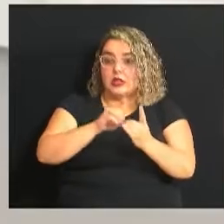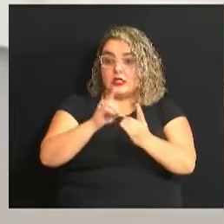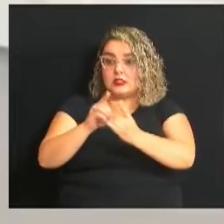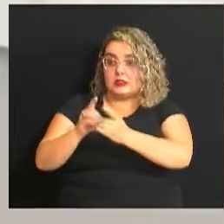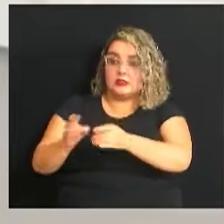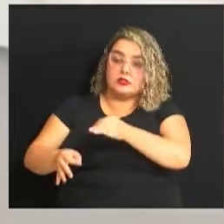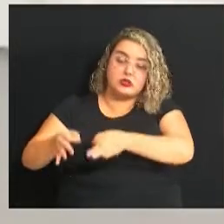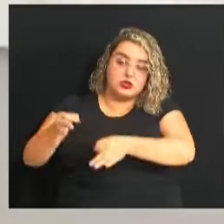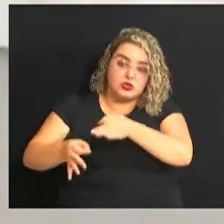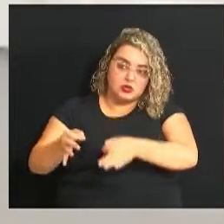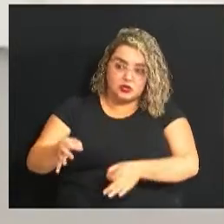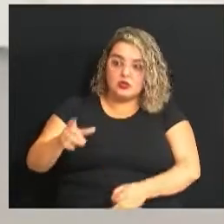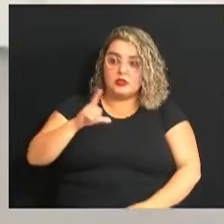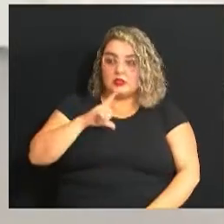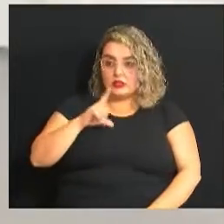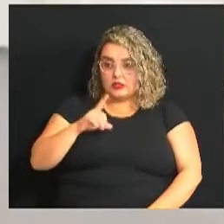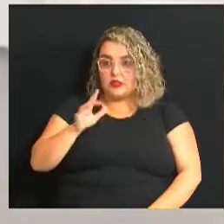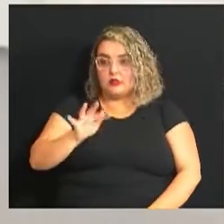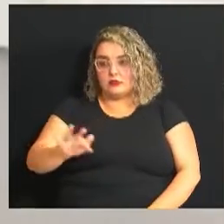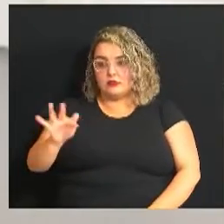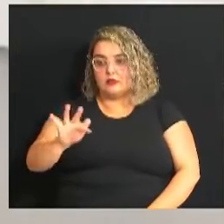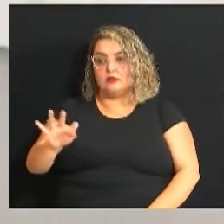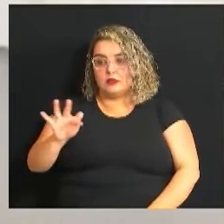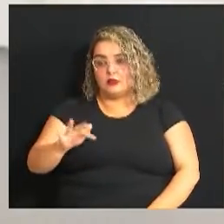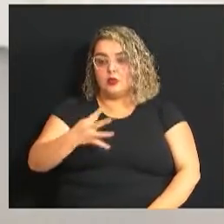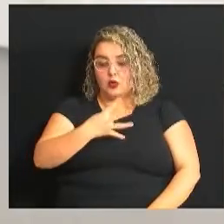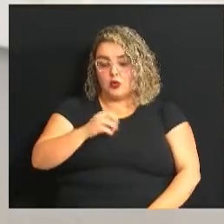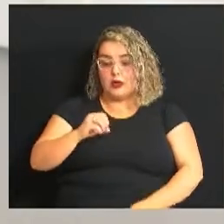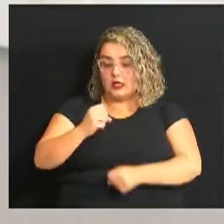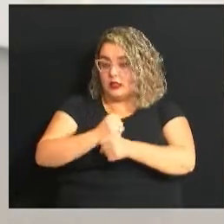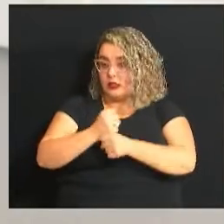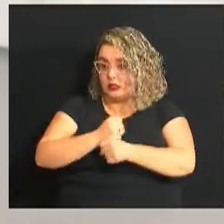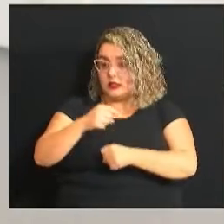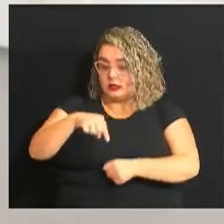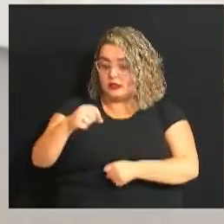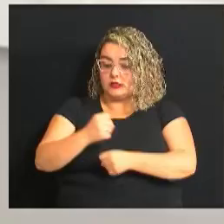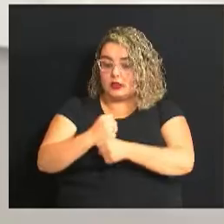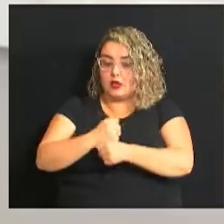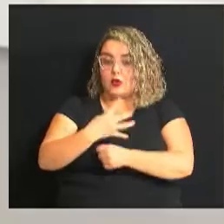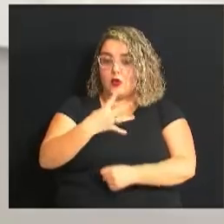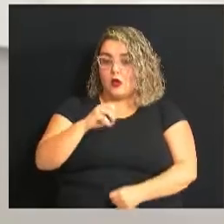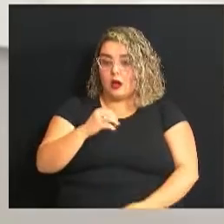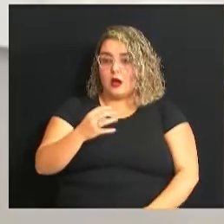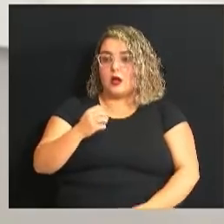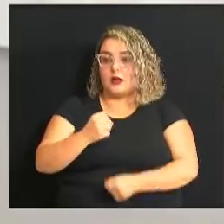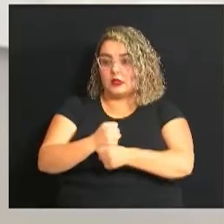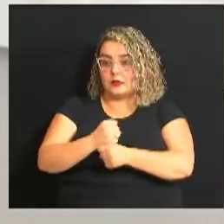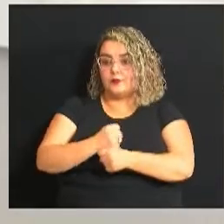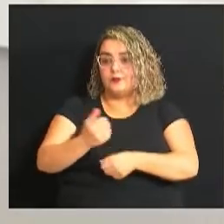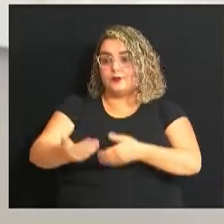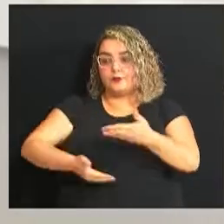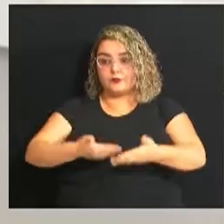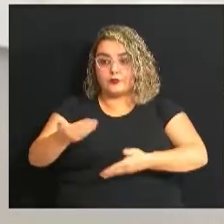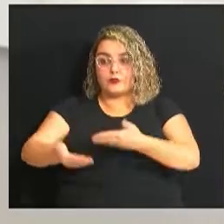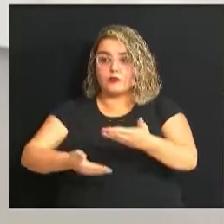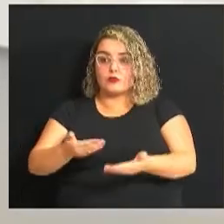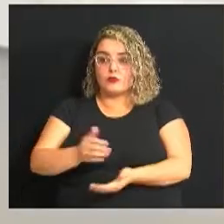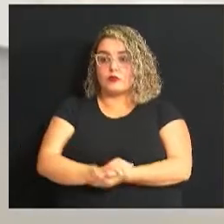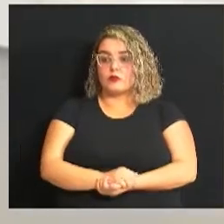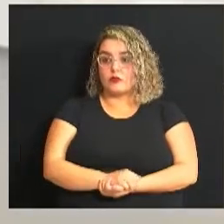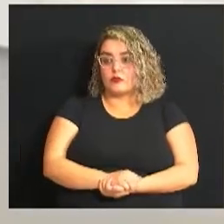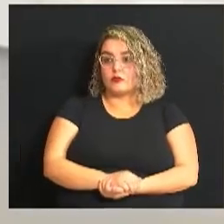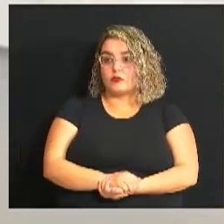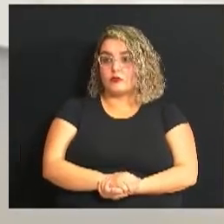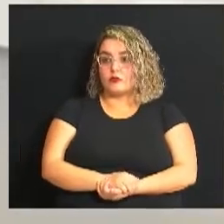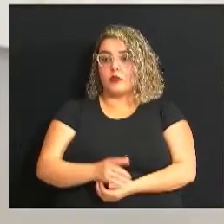que ela existe na universidade há 40 anos, esse ano nós completamos 40 anos. É o serviço que tem